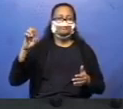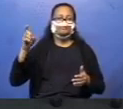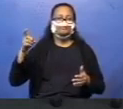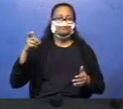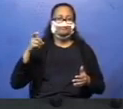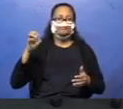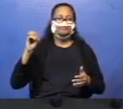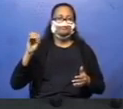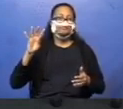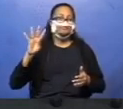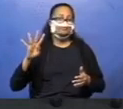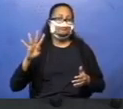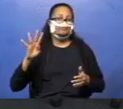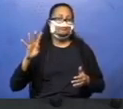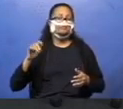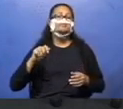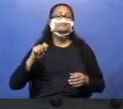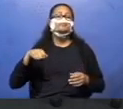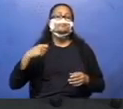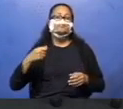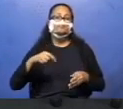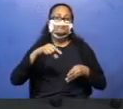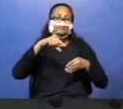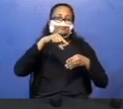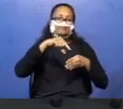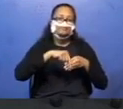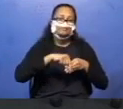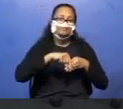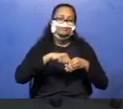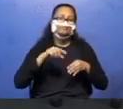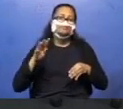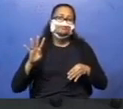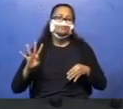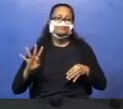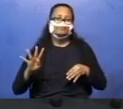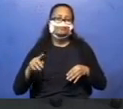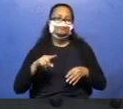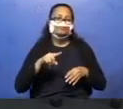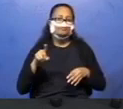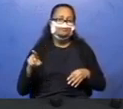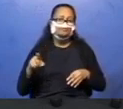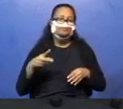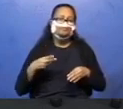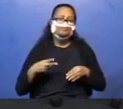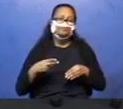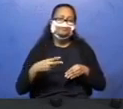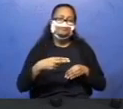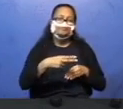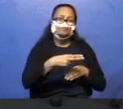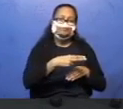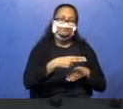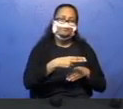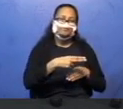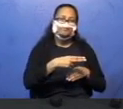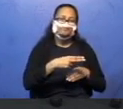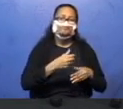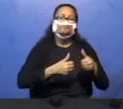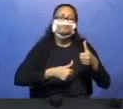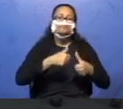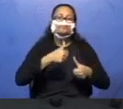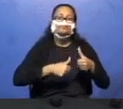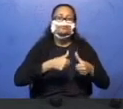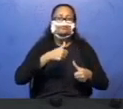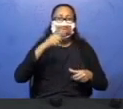de palavrinhas com tio. Vocês vão recortar e fazer um jogo da memória. Chama aí